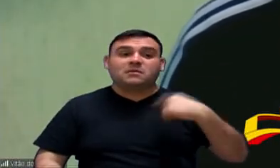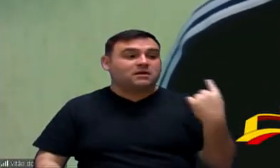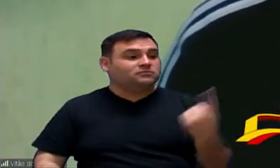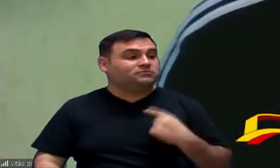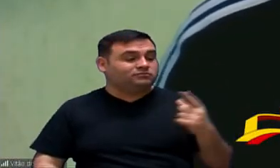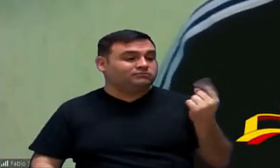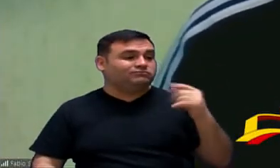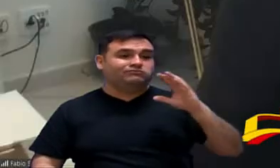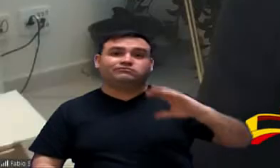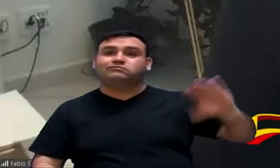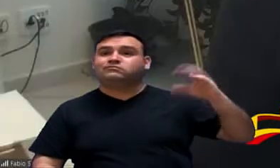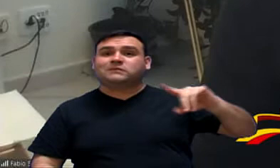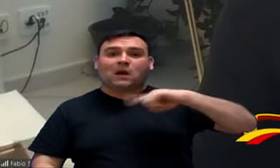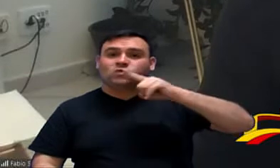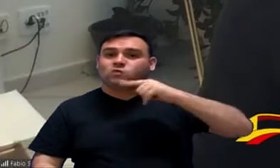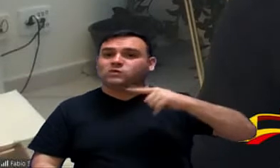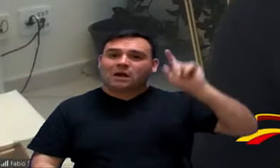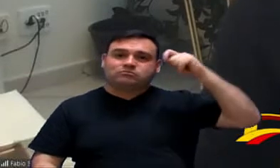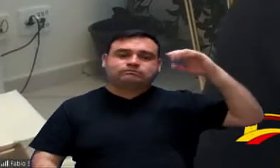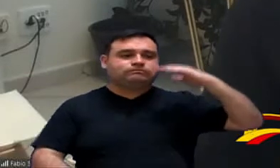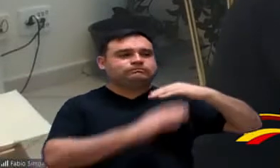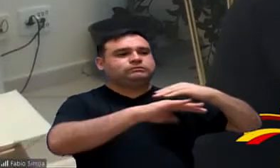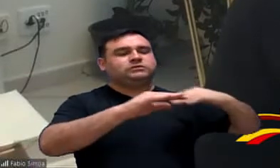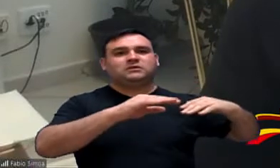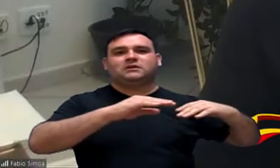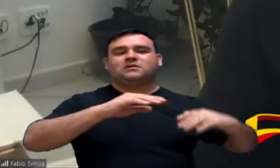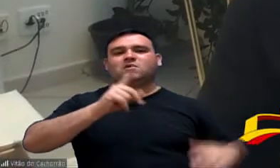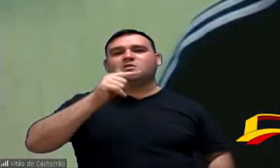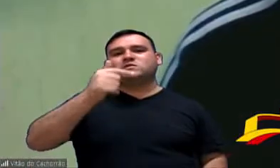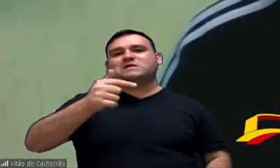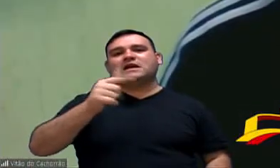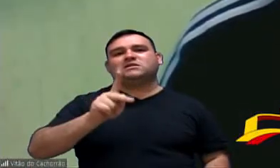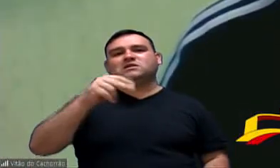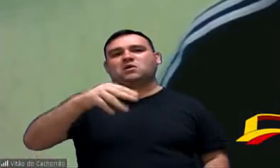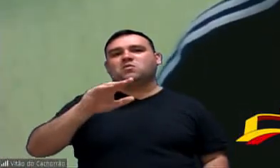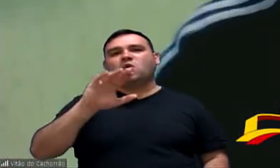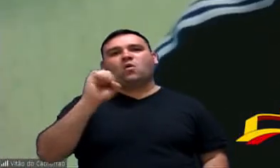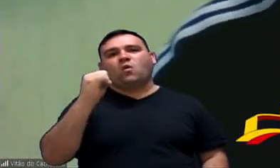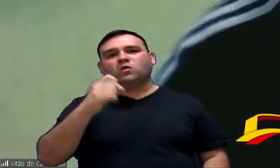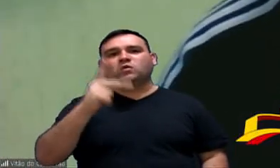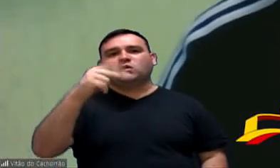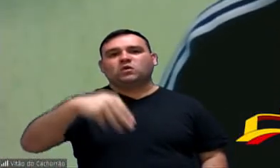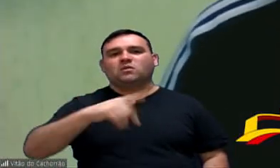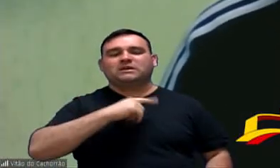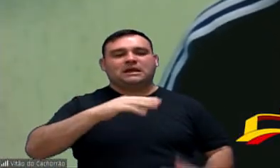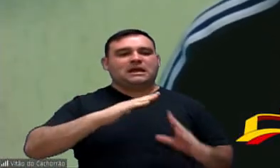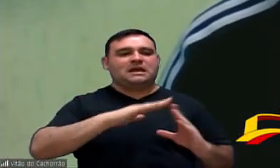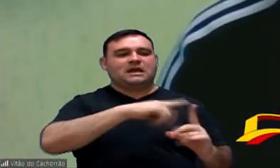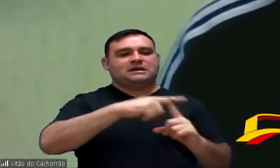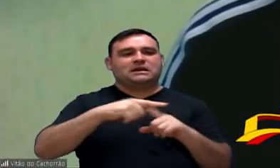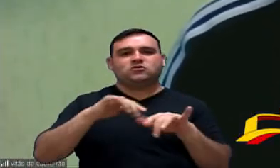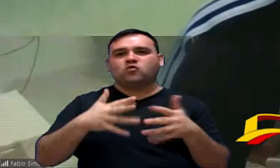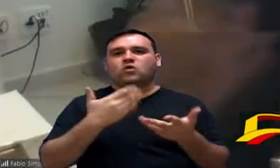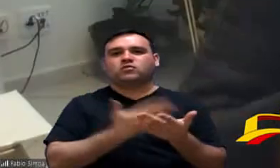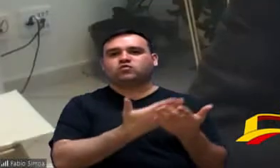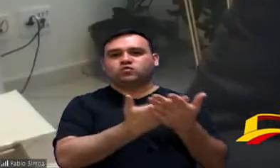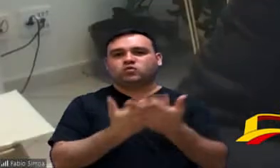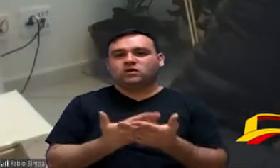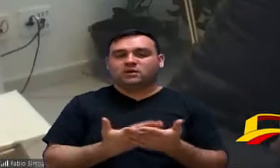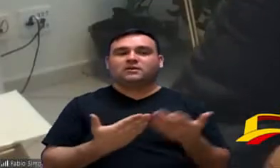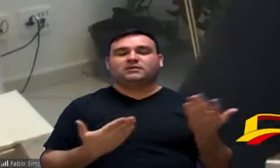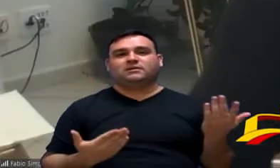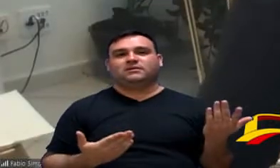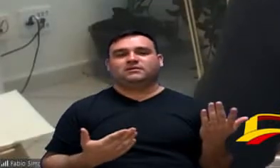emendas... Não dá para asfaltar um 7 km, 8 km, que é onde chega as igrejas, as escolas. Tem estrada de